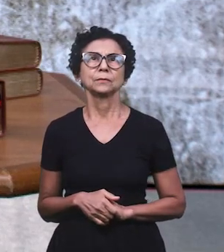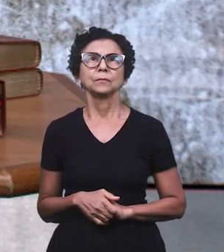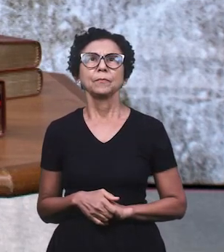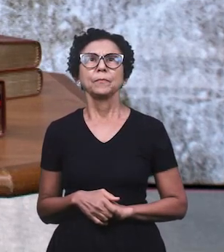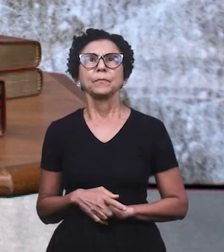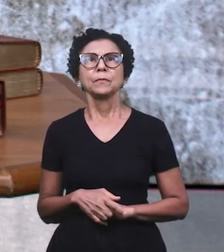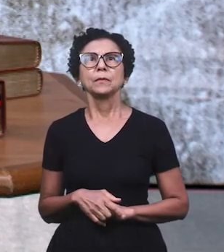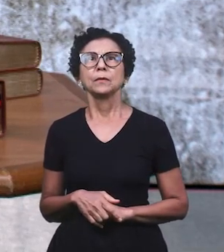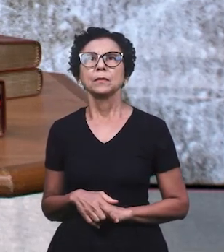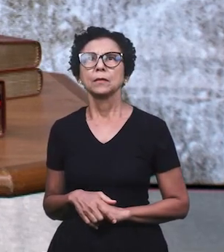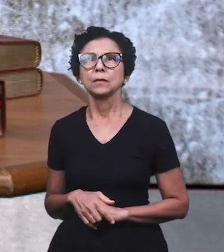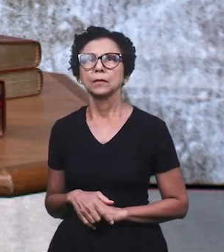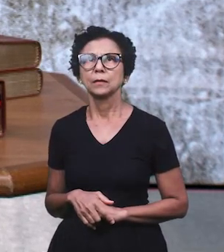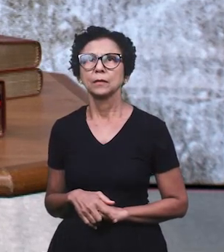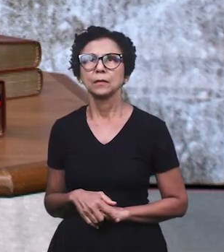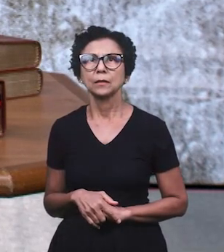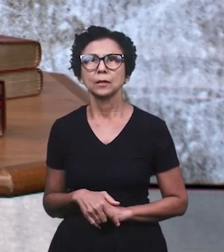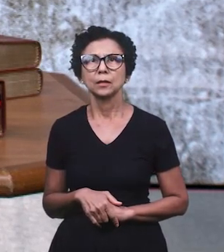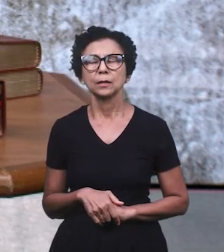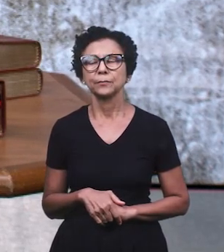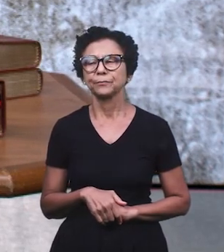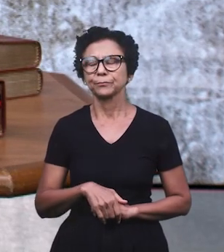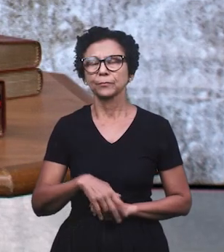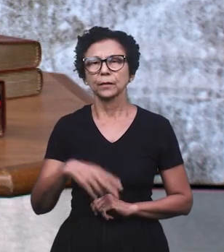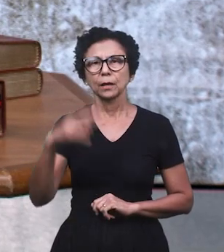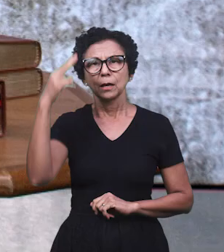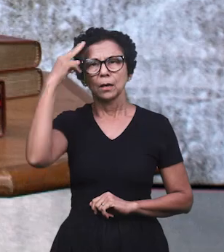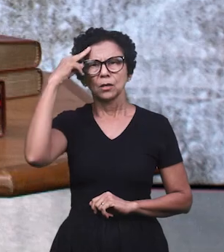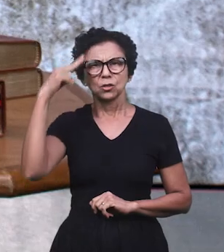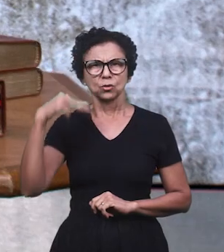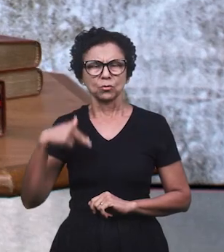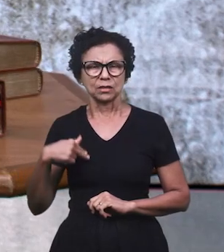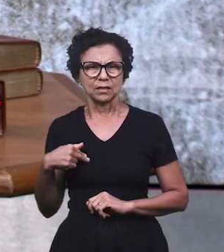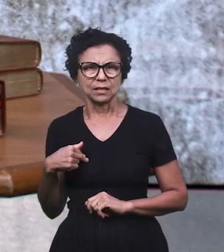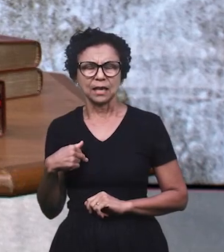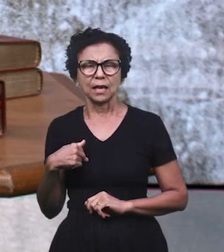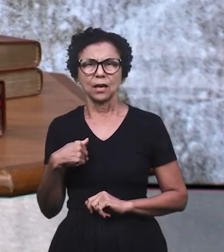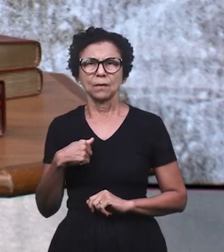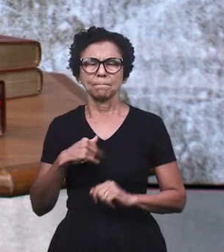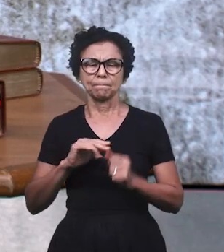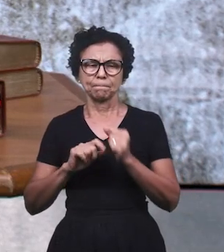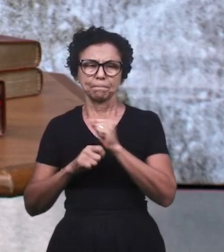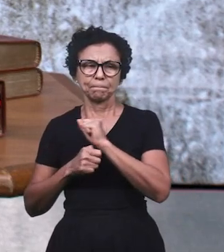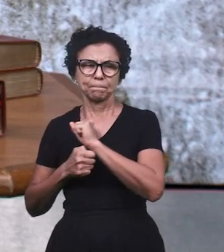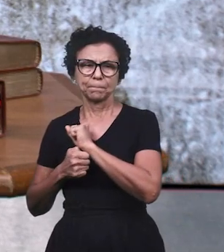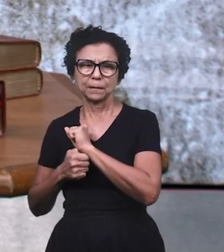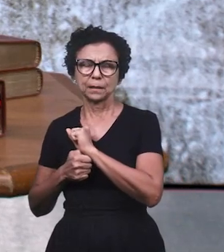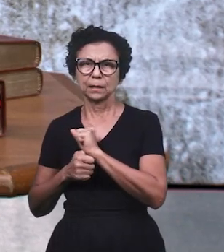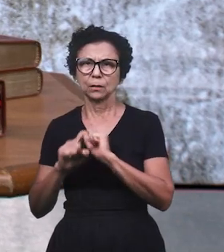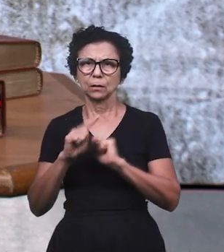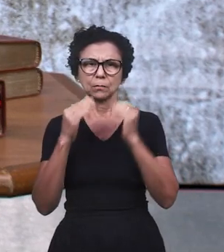conhecido, antes o tratou asperamente, dizendo que eles eram espias, e eles